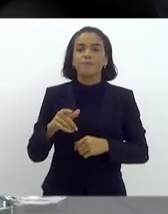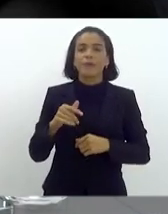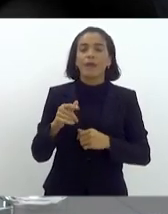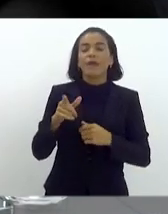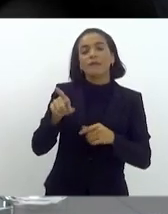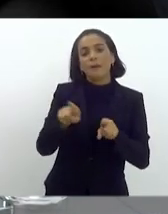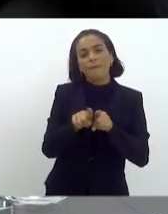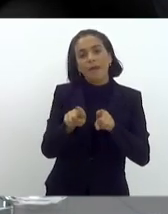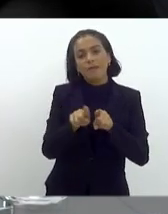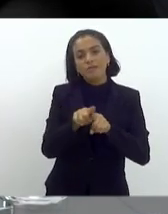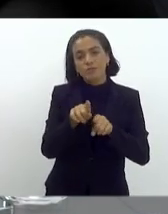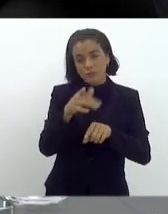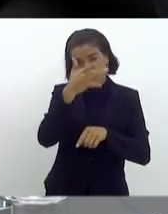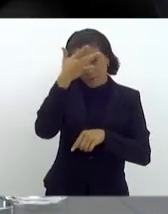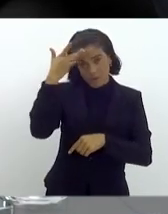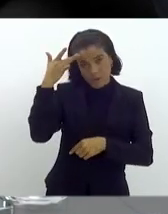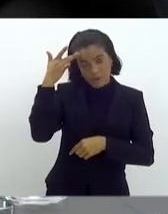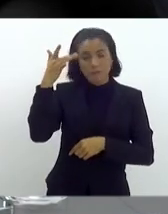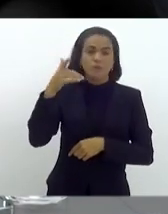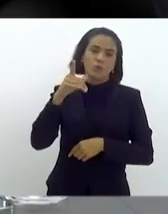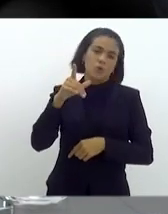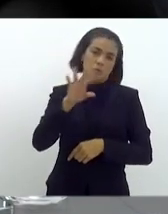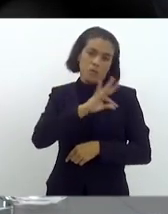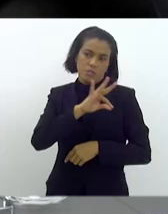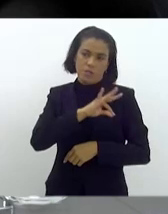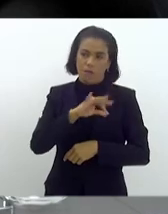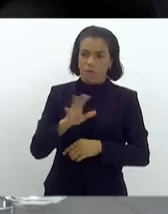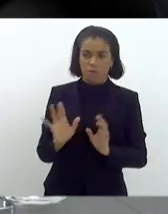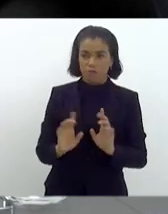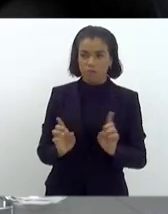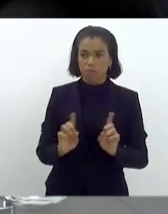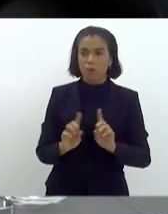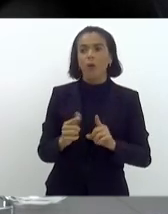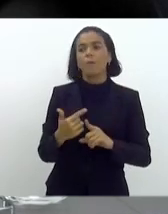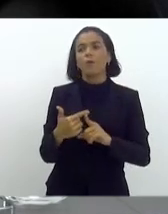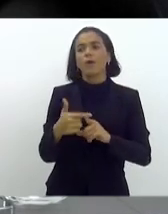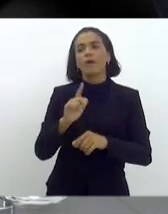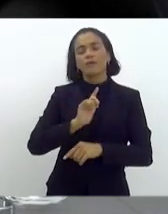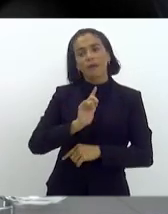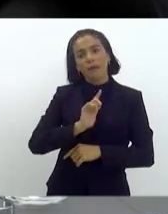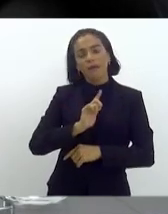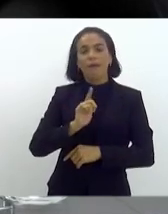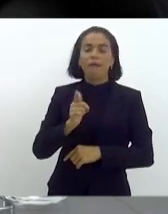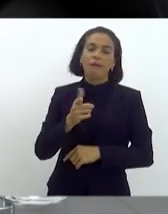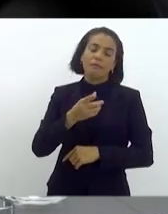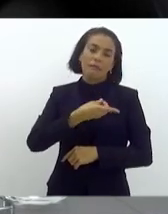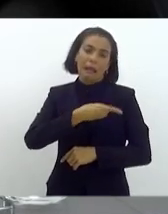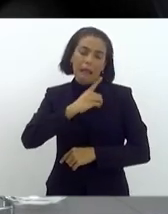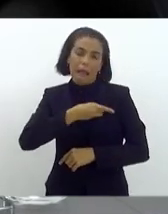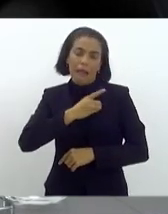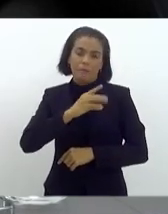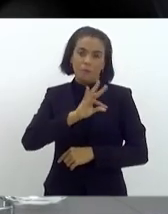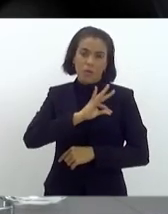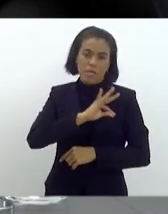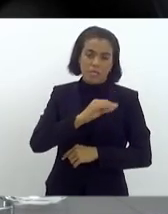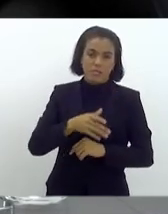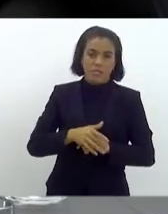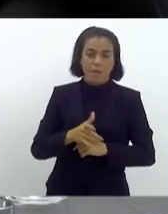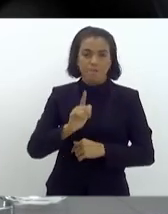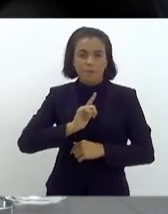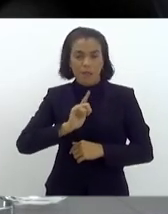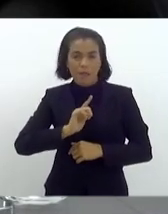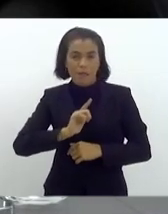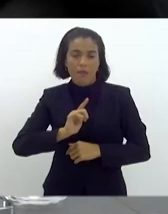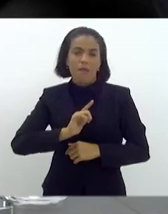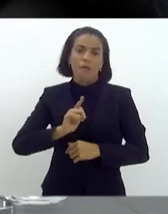desses agentes e não agente policiais né porque quando a gente pensa por exemplo a o delegado de polícia Vai representar por uma